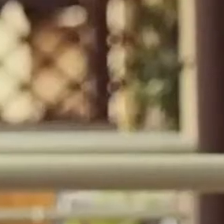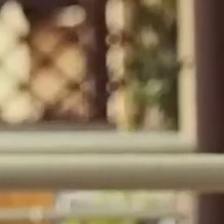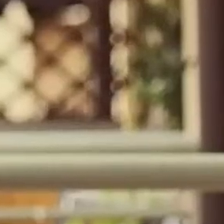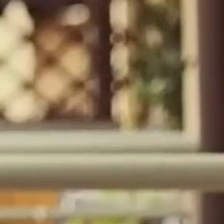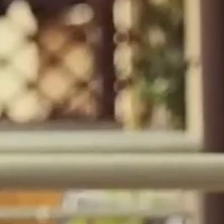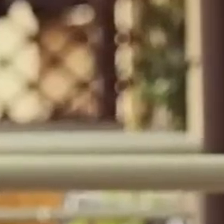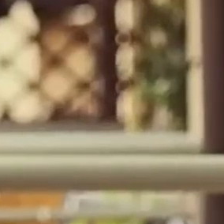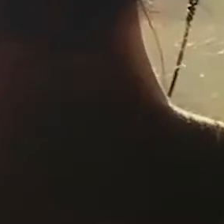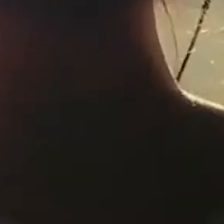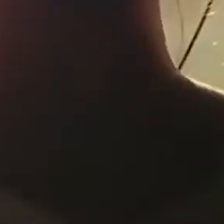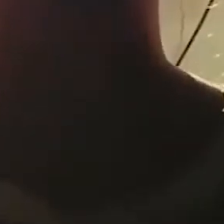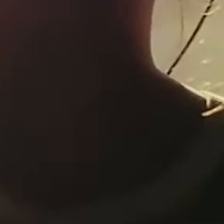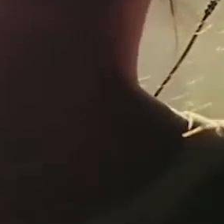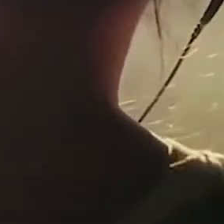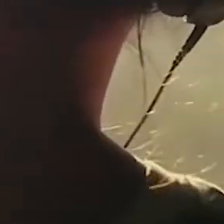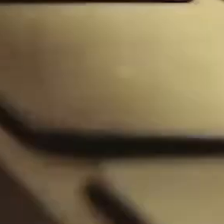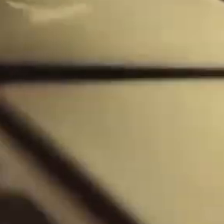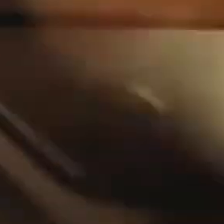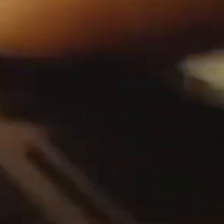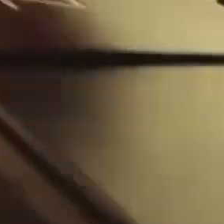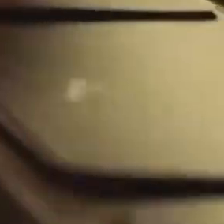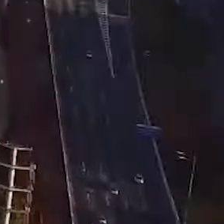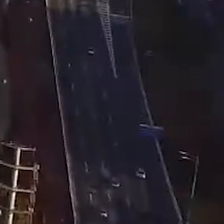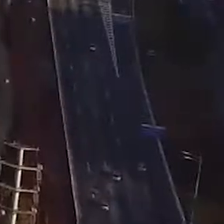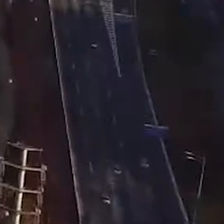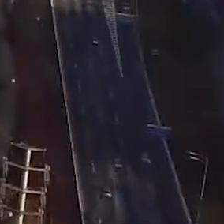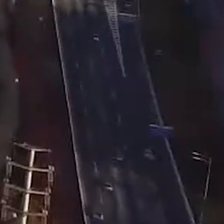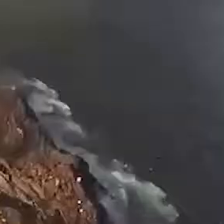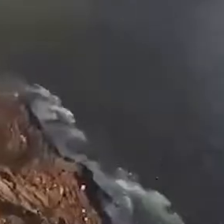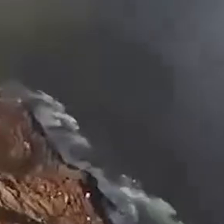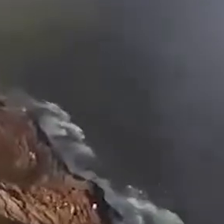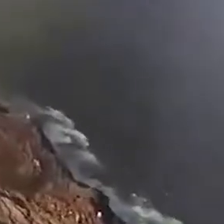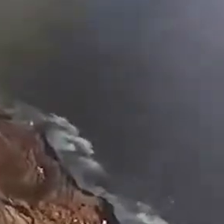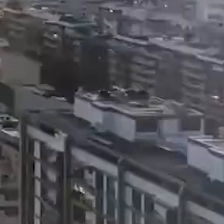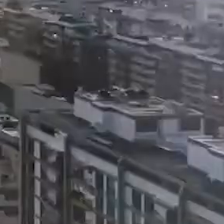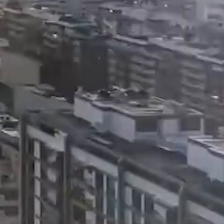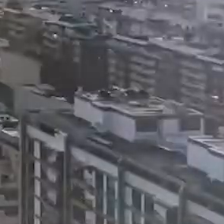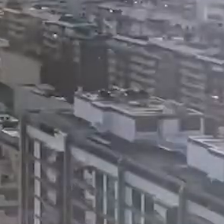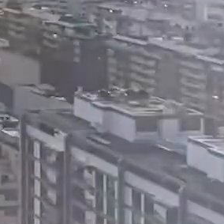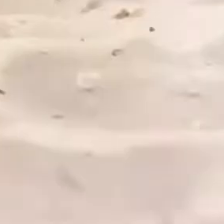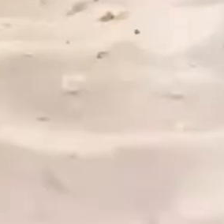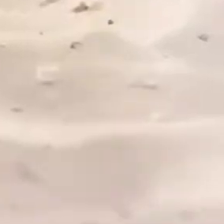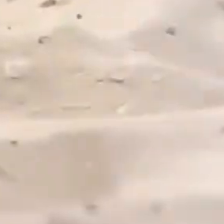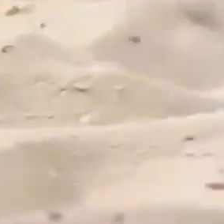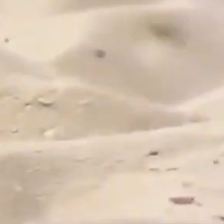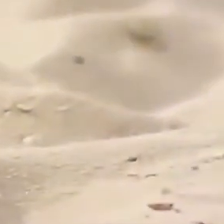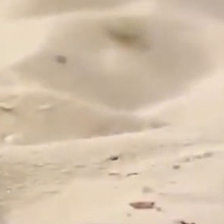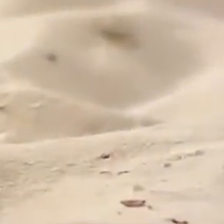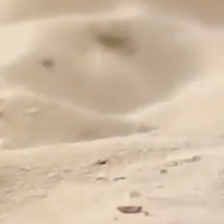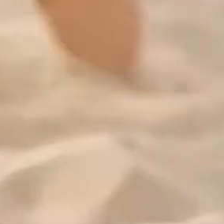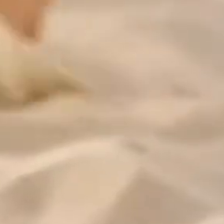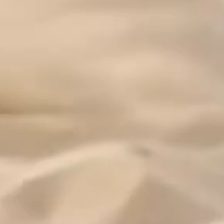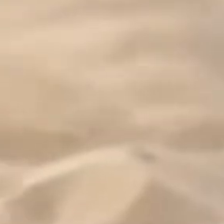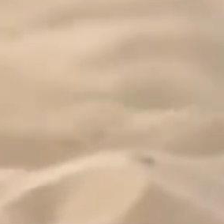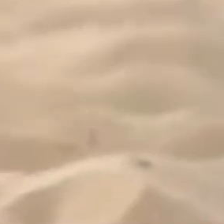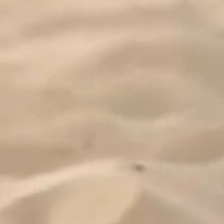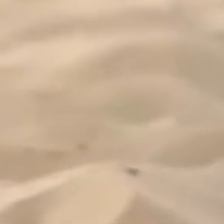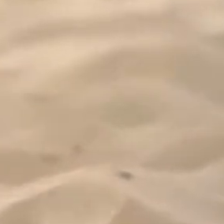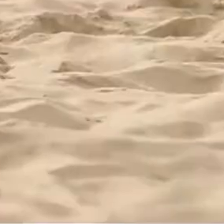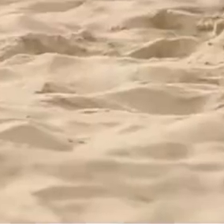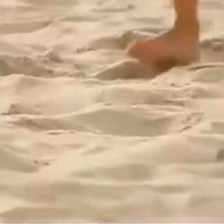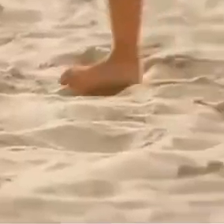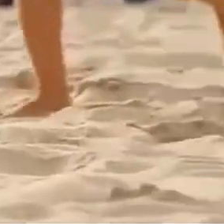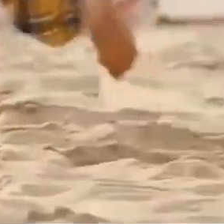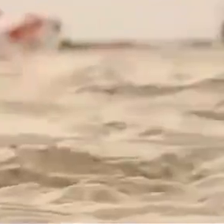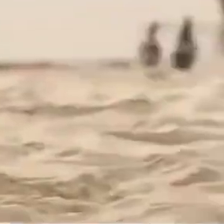em casa, se puder. Respire. Trabalhe. É hora de pensarmos no todo. Somos o país que não desiste até o